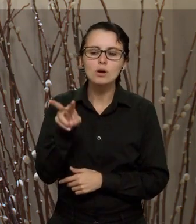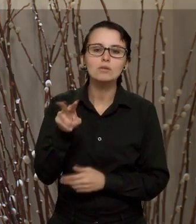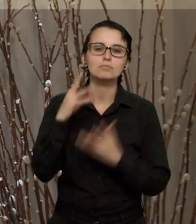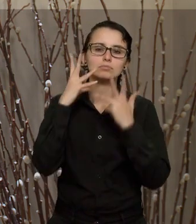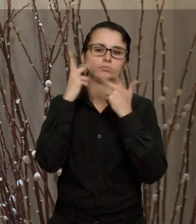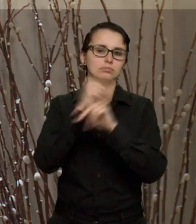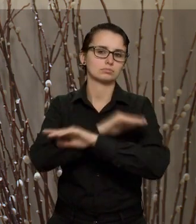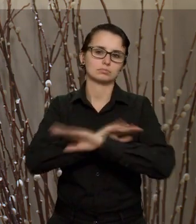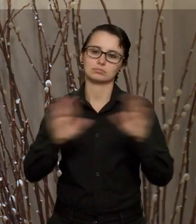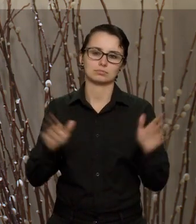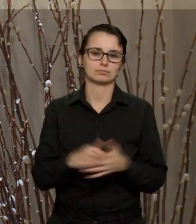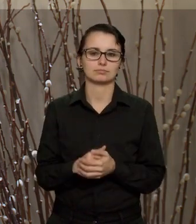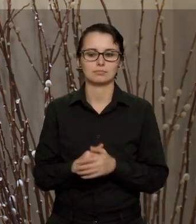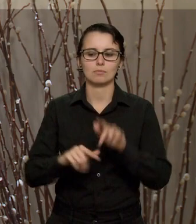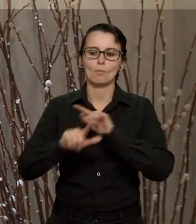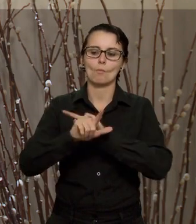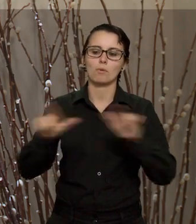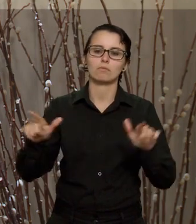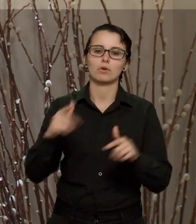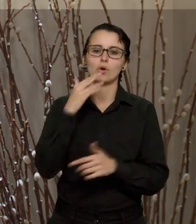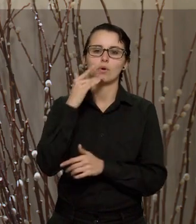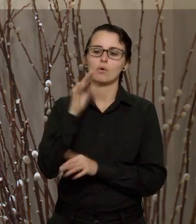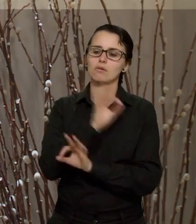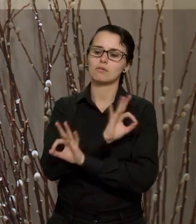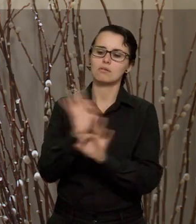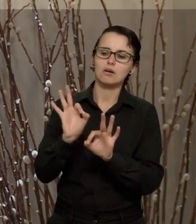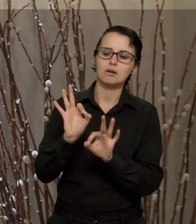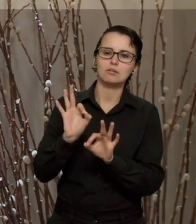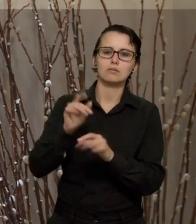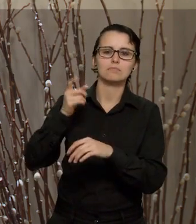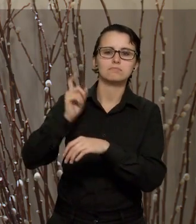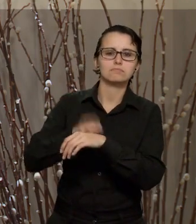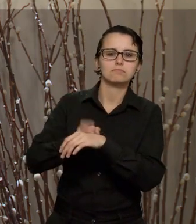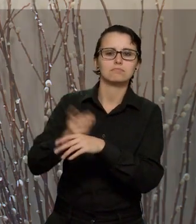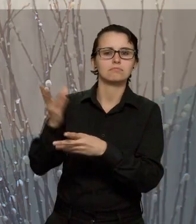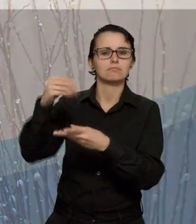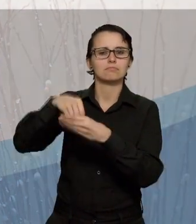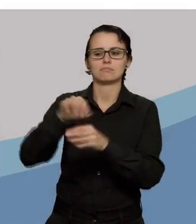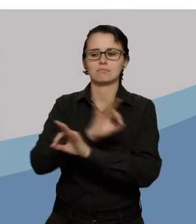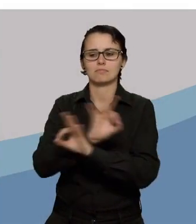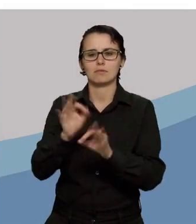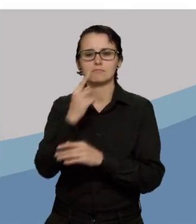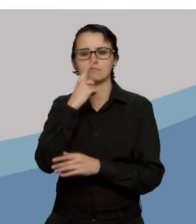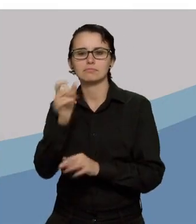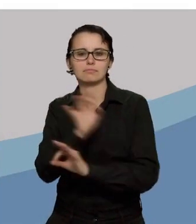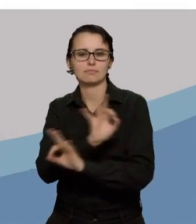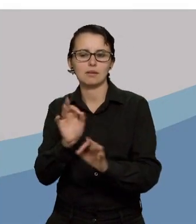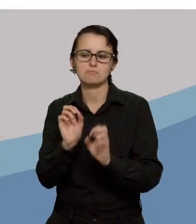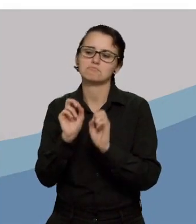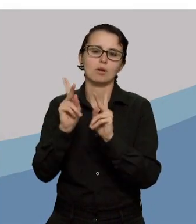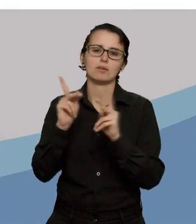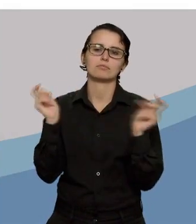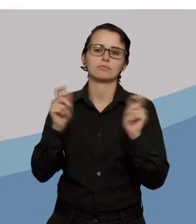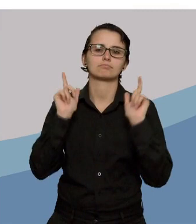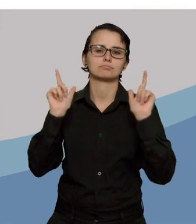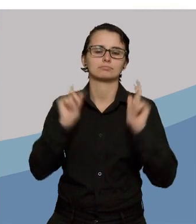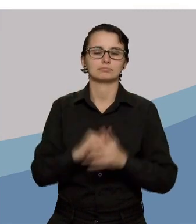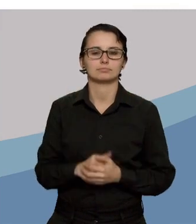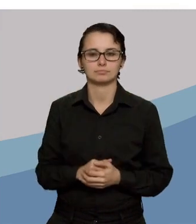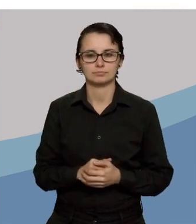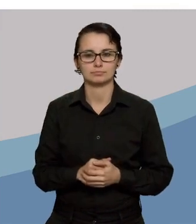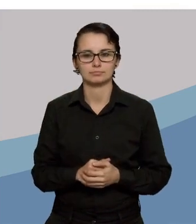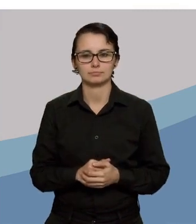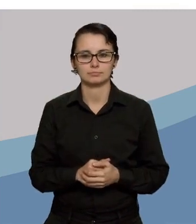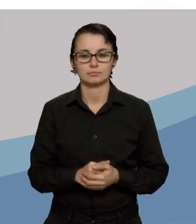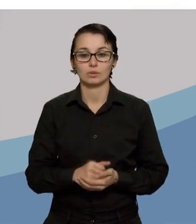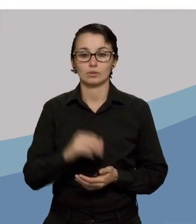aparência agradável, como ausência de cor, turbidez e odor. Segundo a Organização das Nações